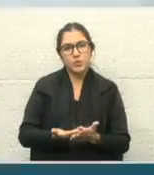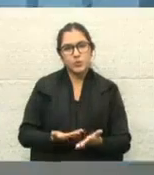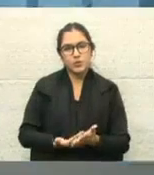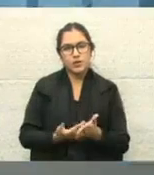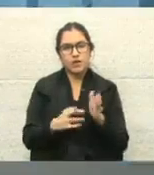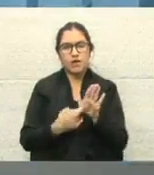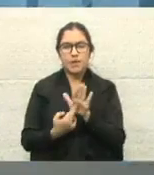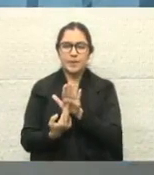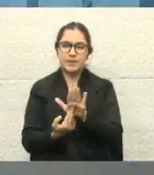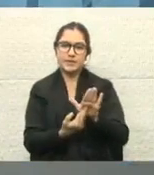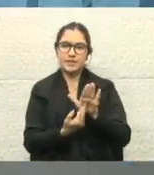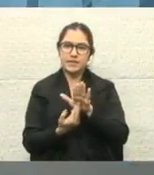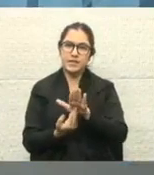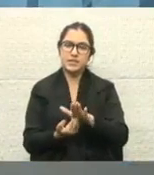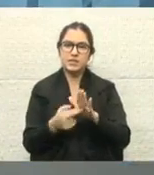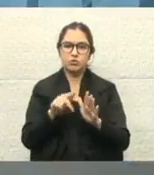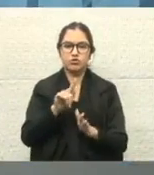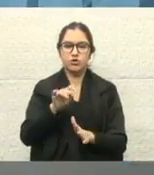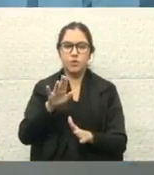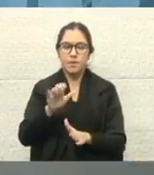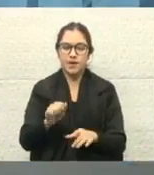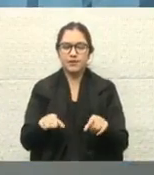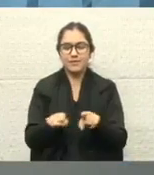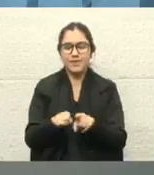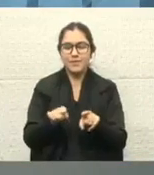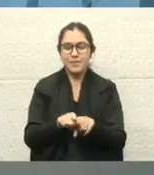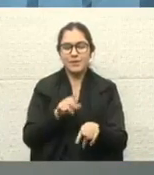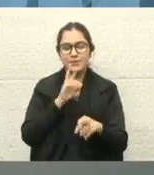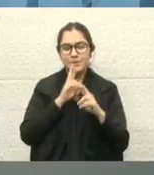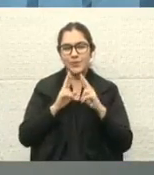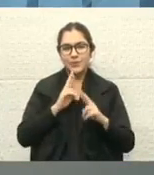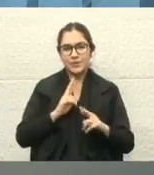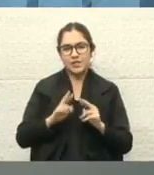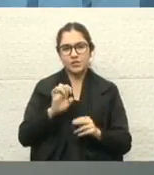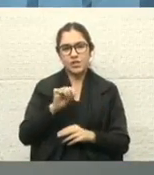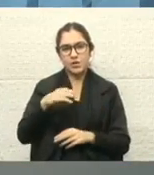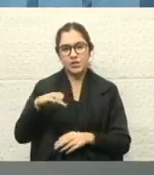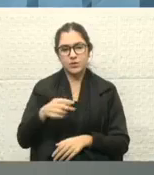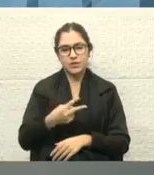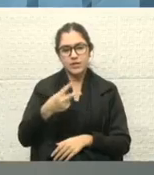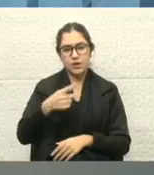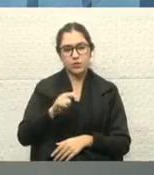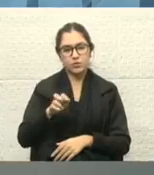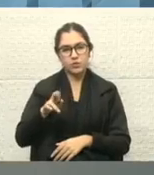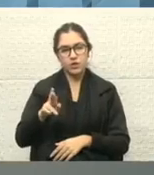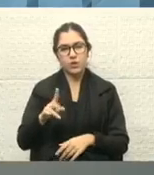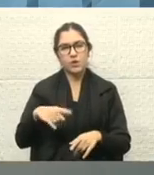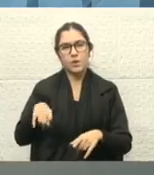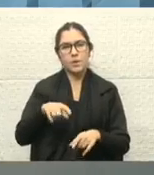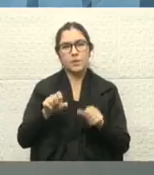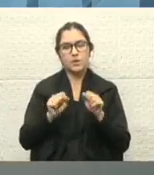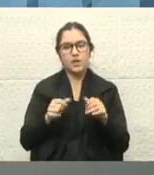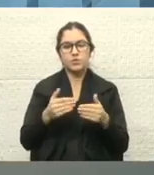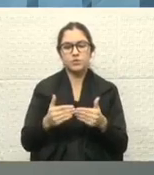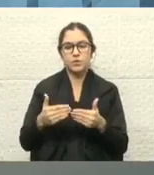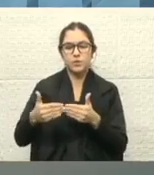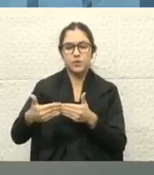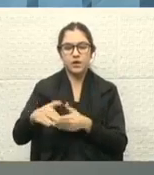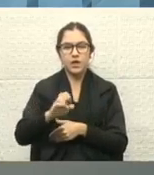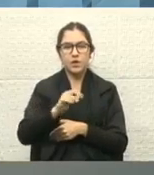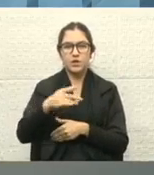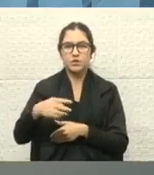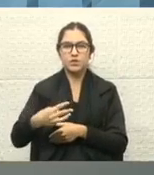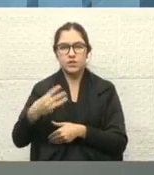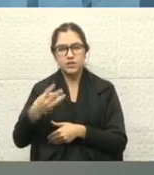a representação geométrica também das soluções de equações de segundo grau e podemos estender ainda para equações